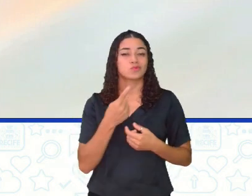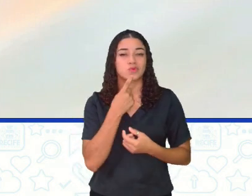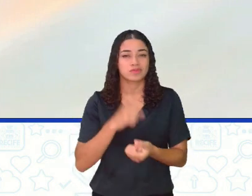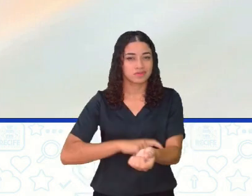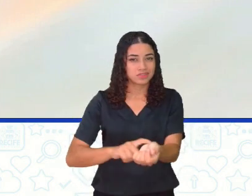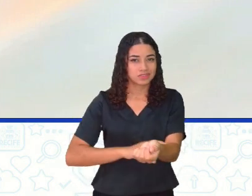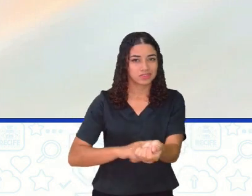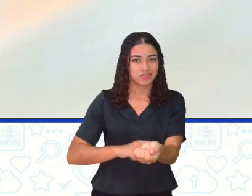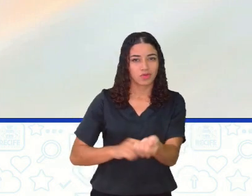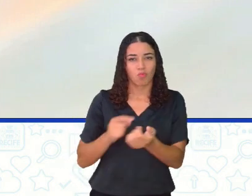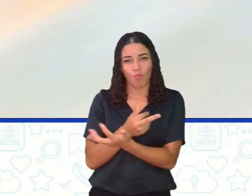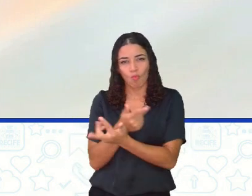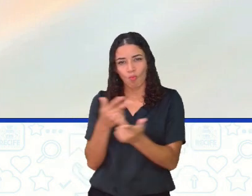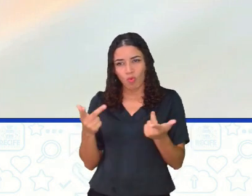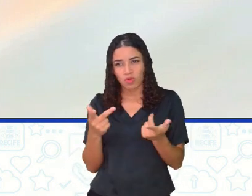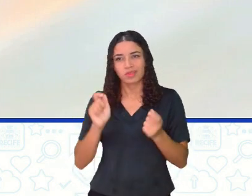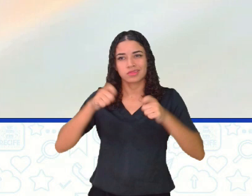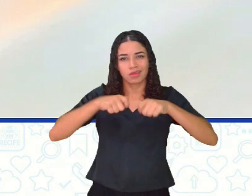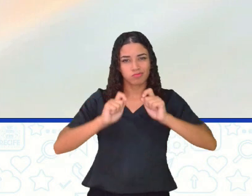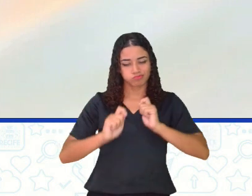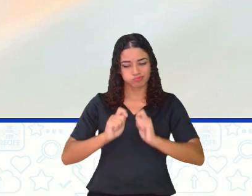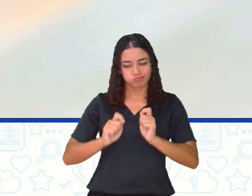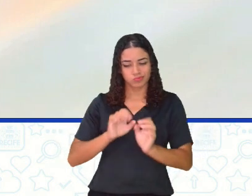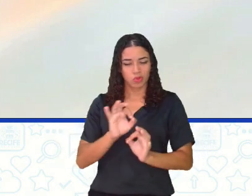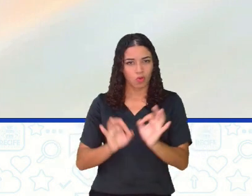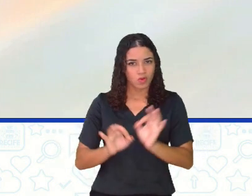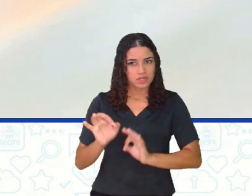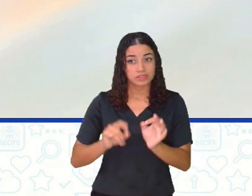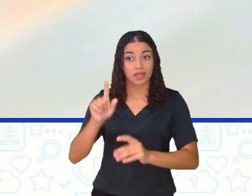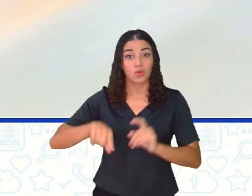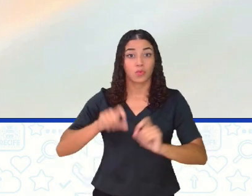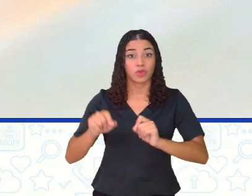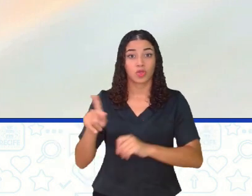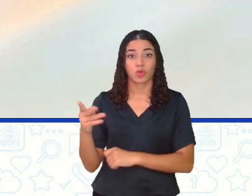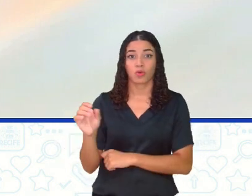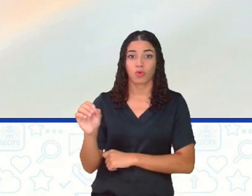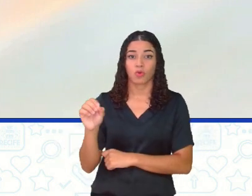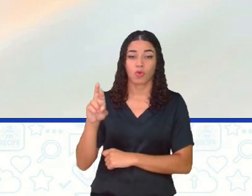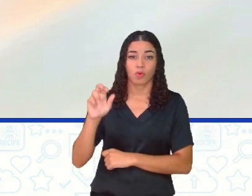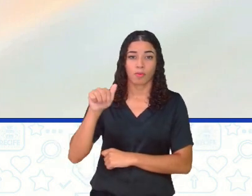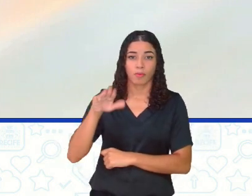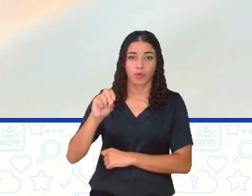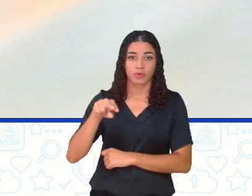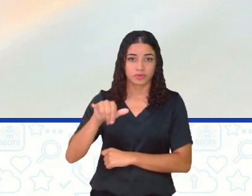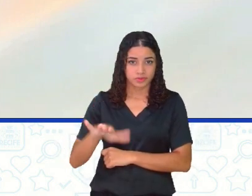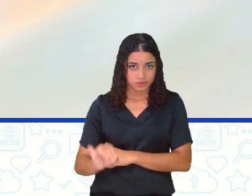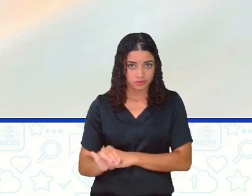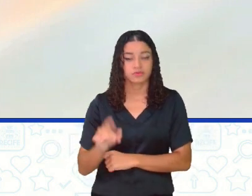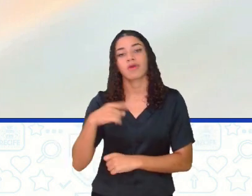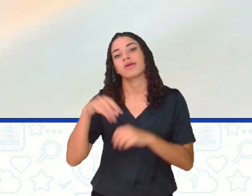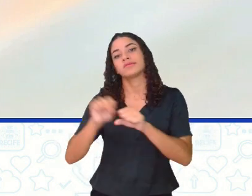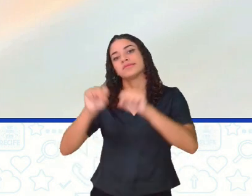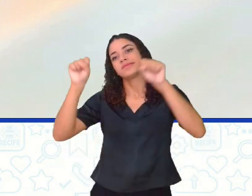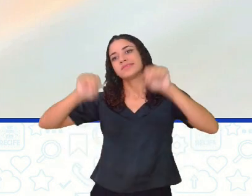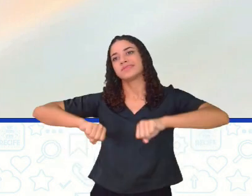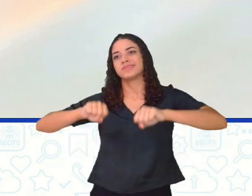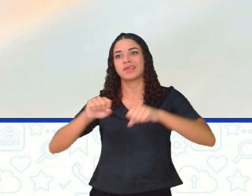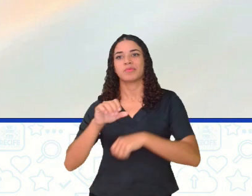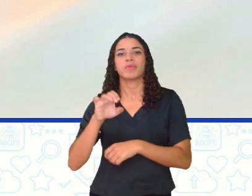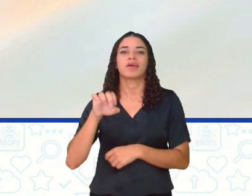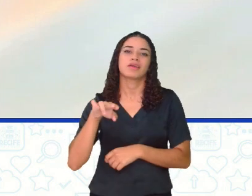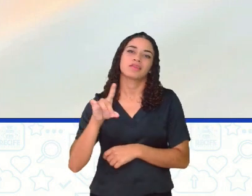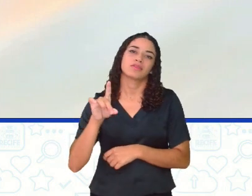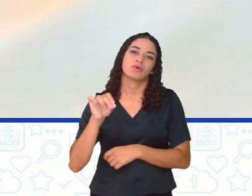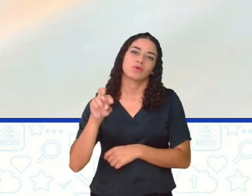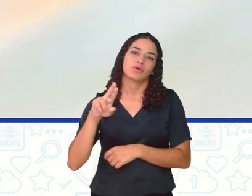substâncias reguladoras, os hormônios. Então, a gente aí, olha, está vendo que é o sistema endócrino que é